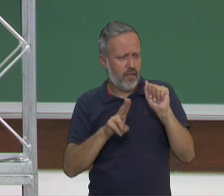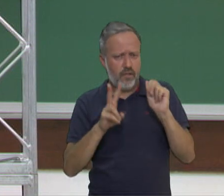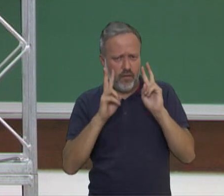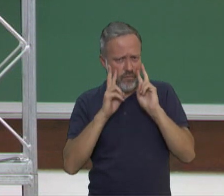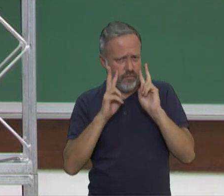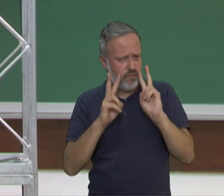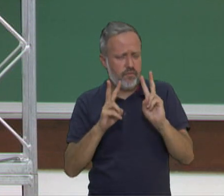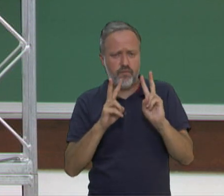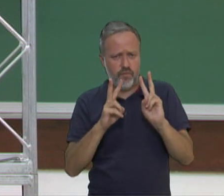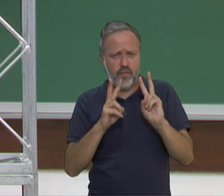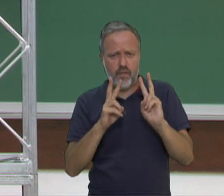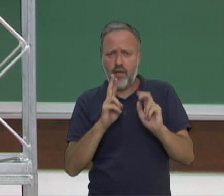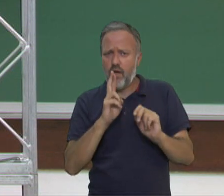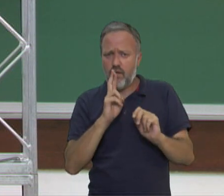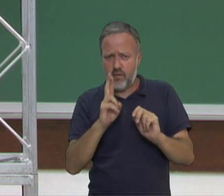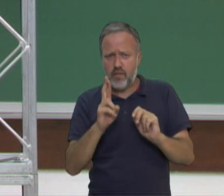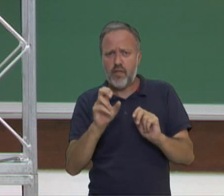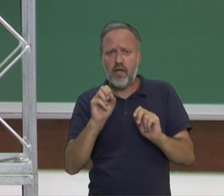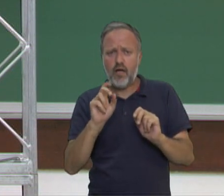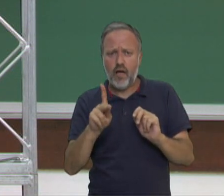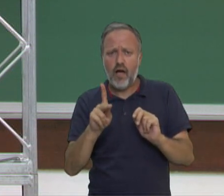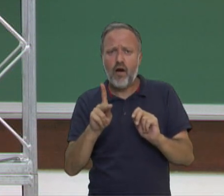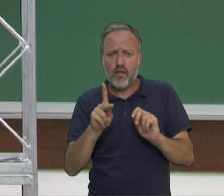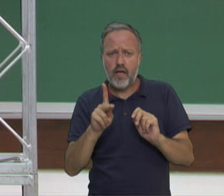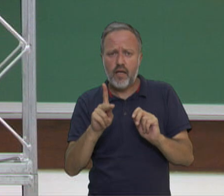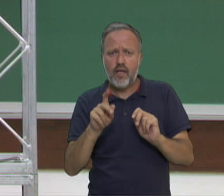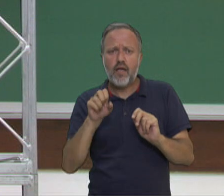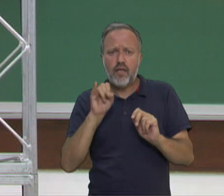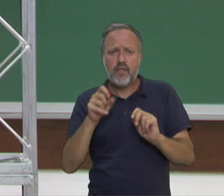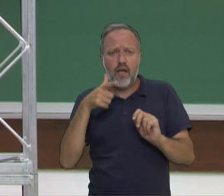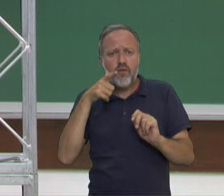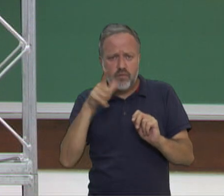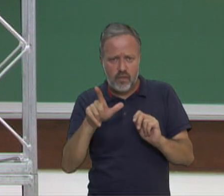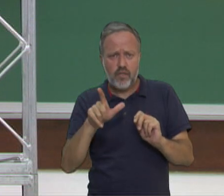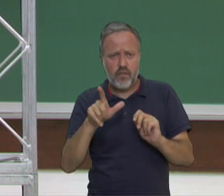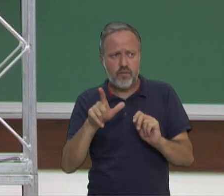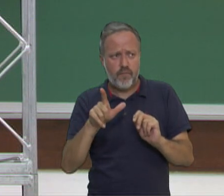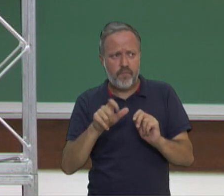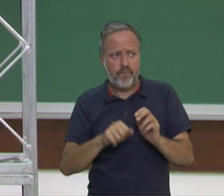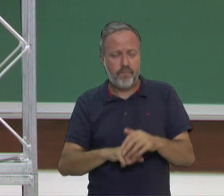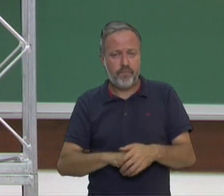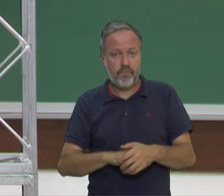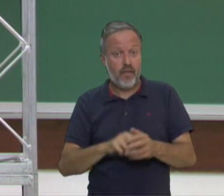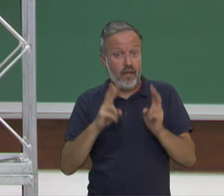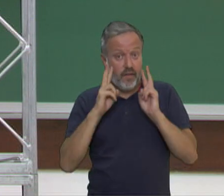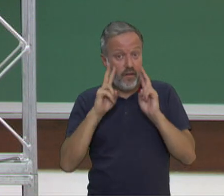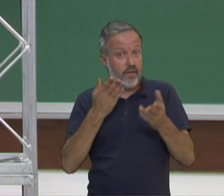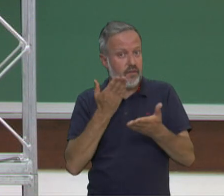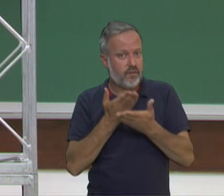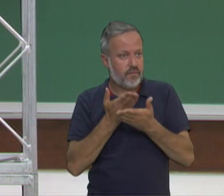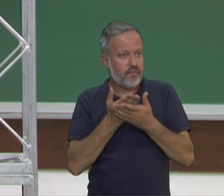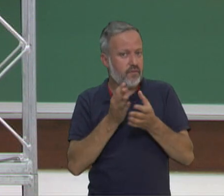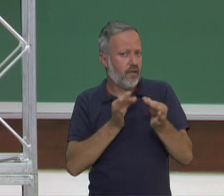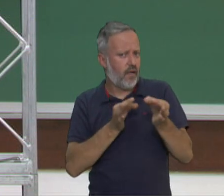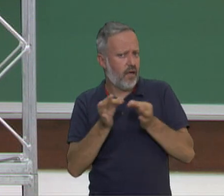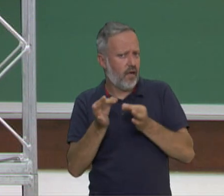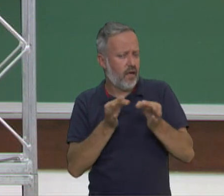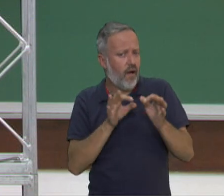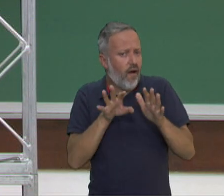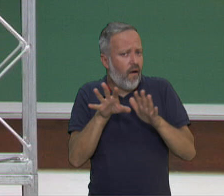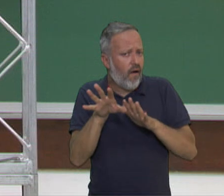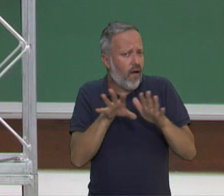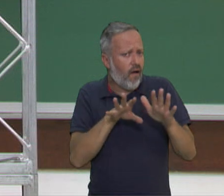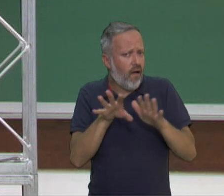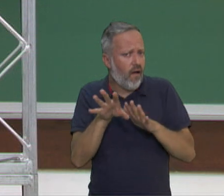isso, se está dando certo ou não, e a gente vai melhorando as aulas, é o que está acontecendo. Vocês veem que as aulas estão sendo aprimoradas, né? Mudando tempos, mudando